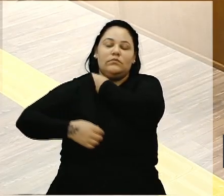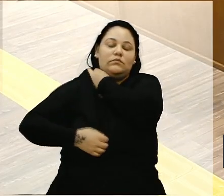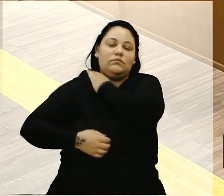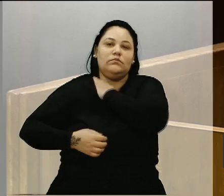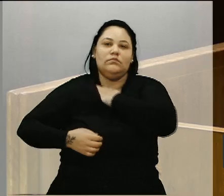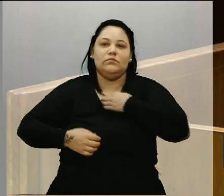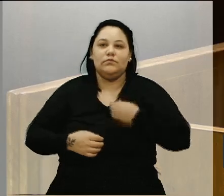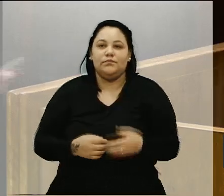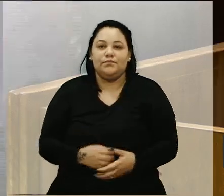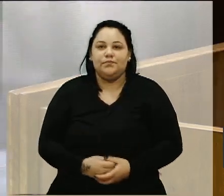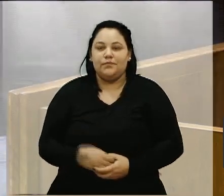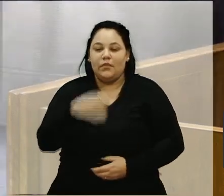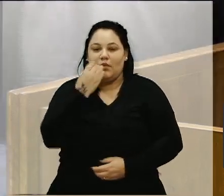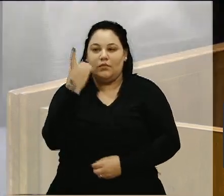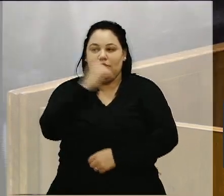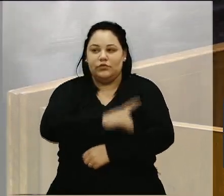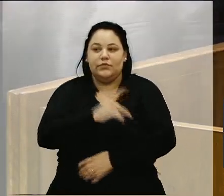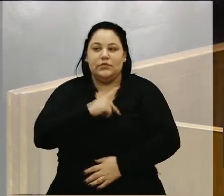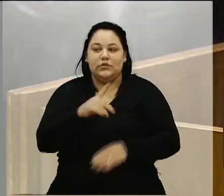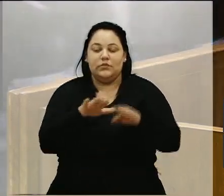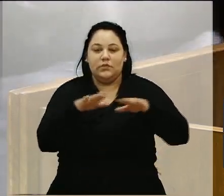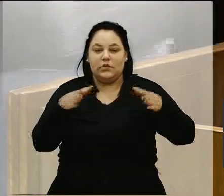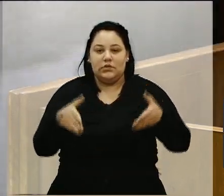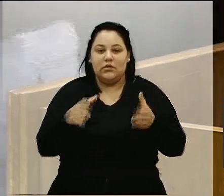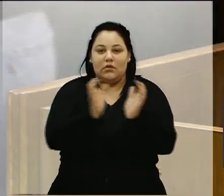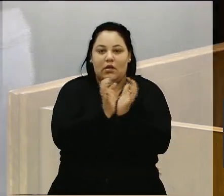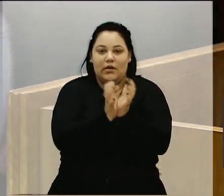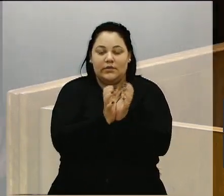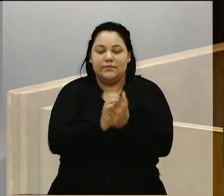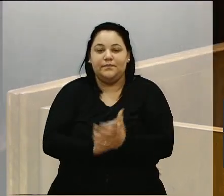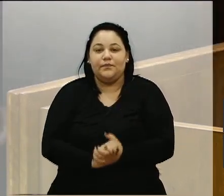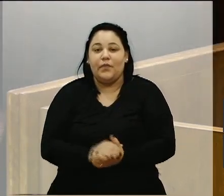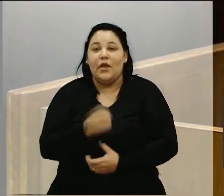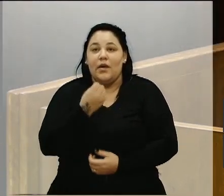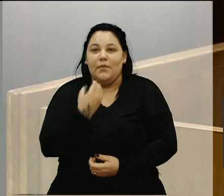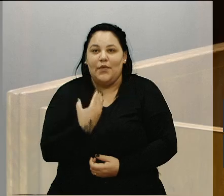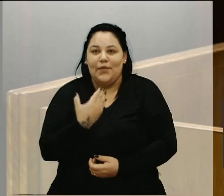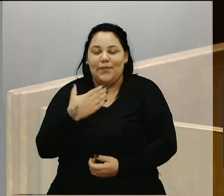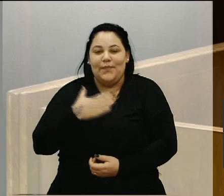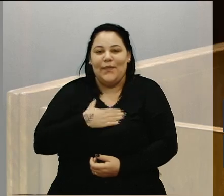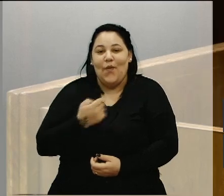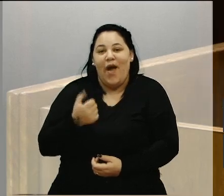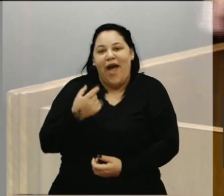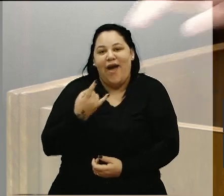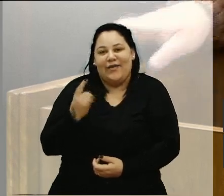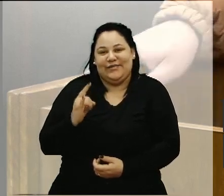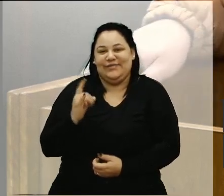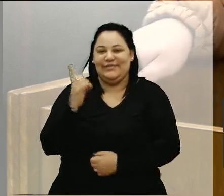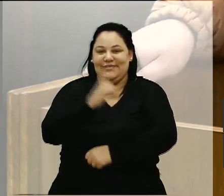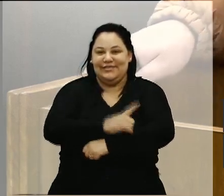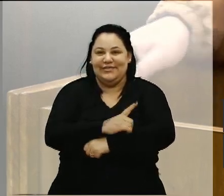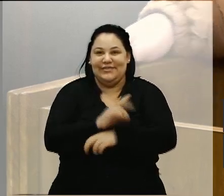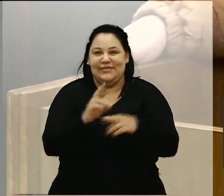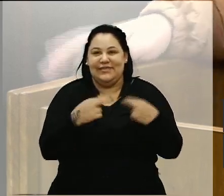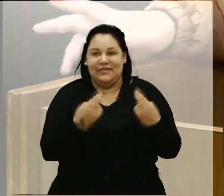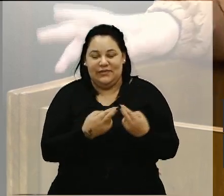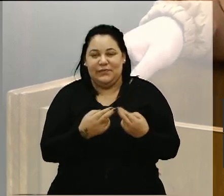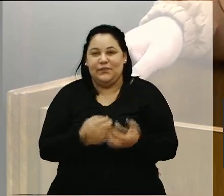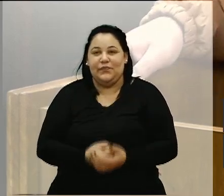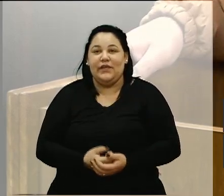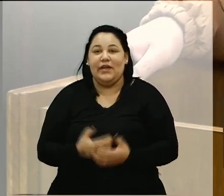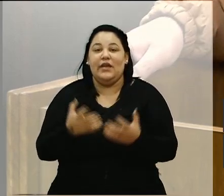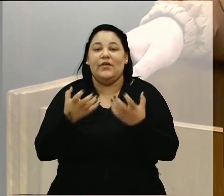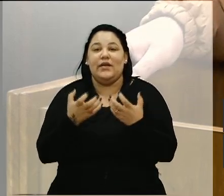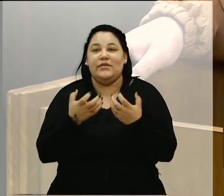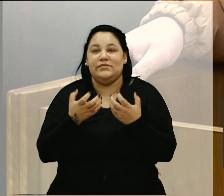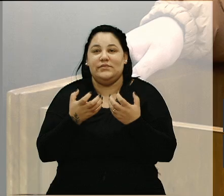dia, presidente, mesa, colegas. Bom, meu penúltimo dia aqui, dia de sessão, eu quero